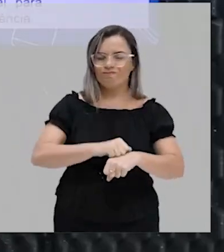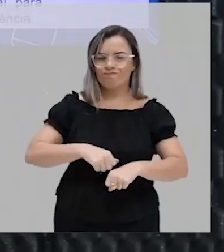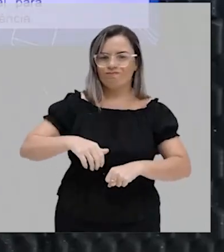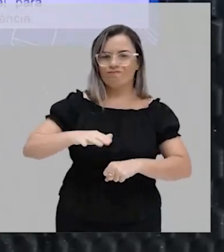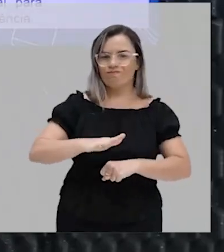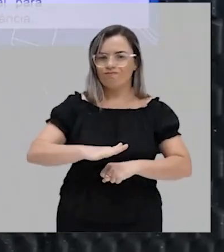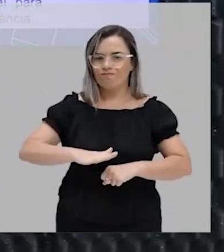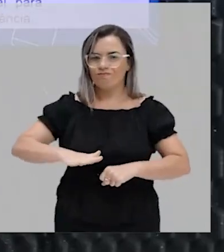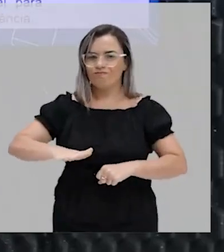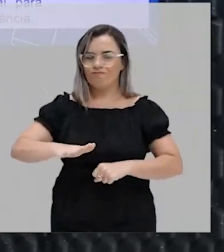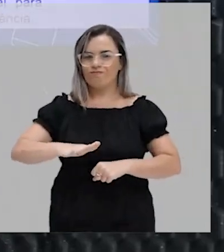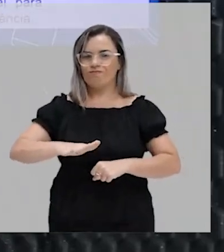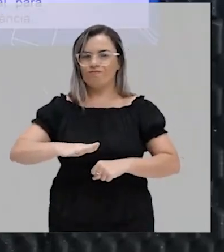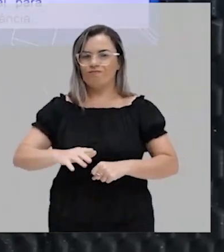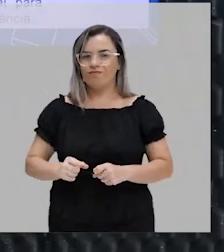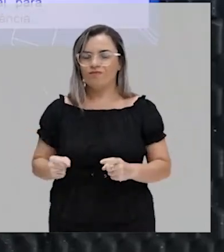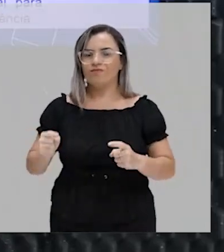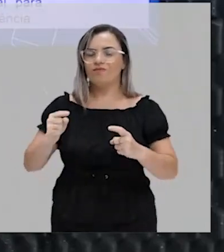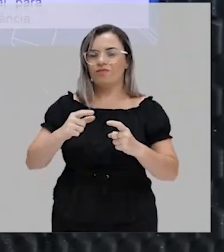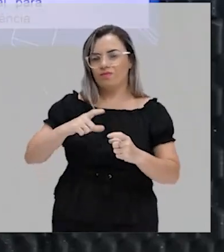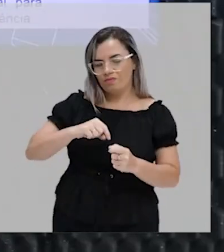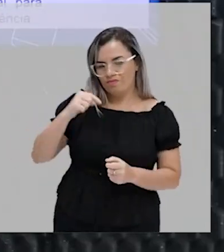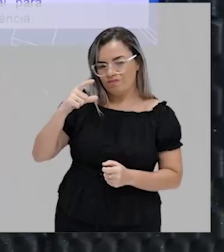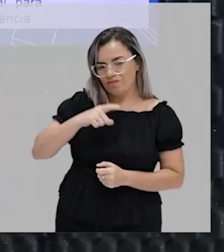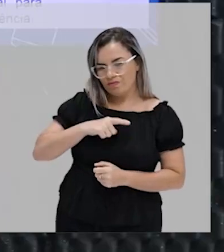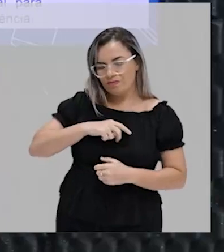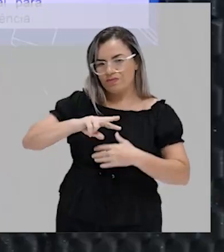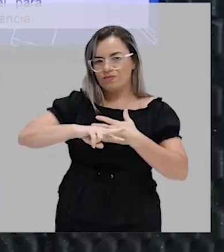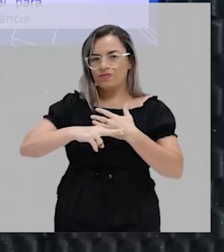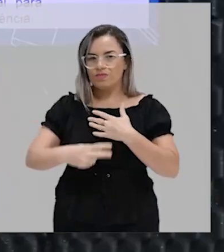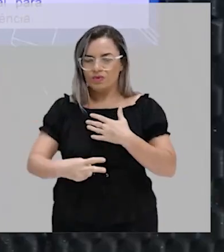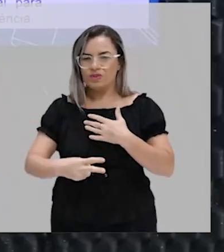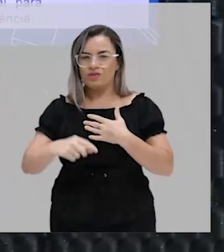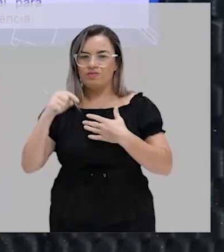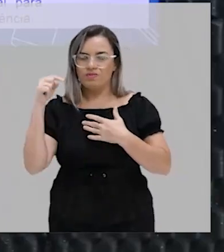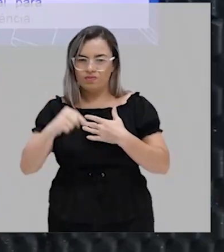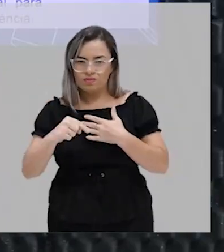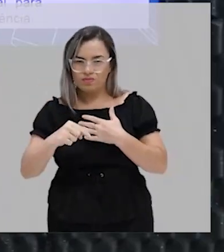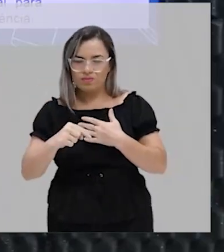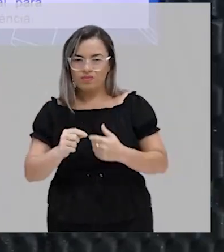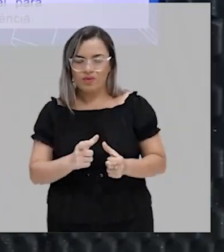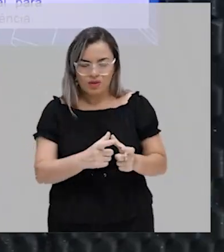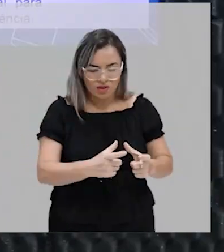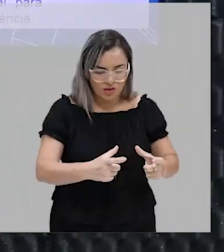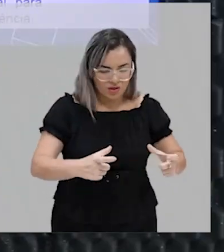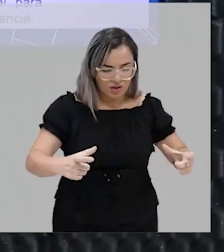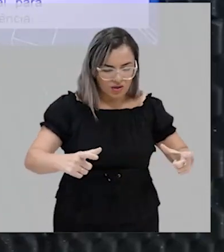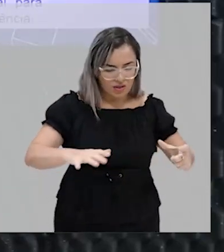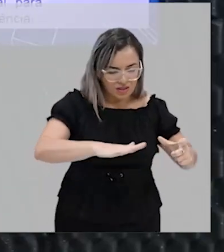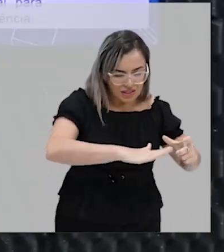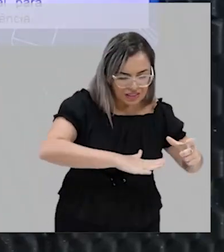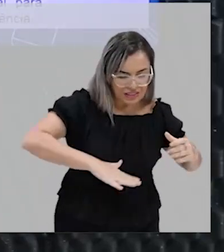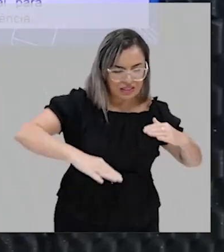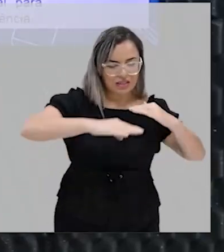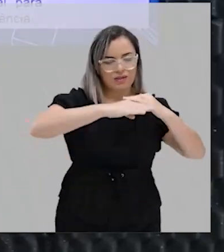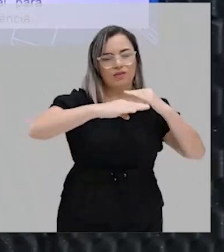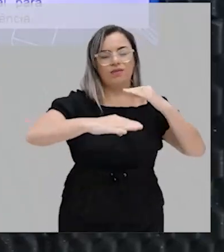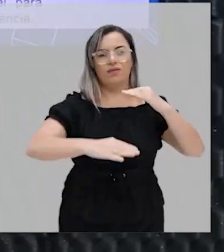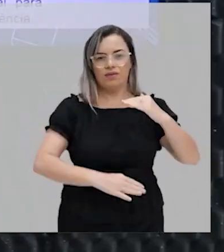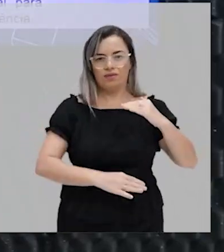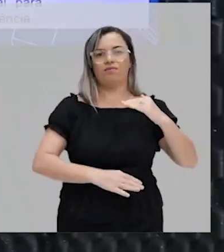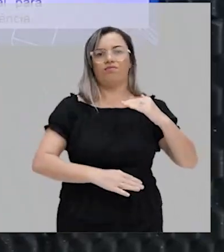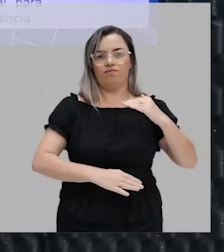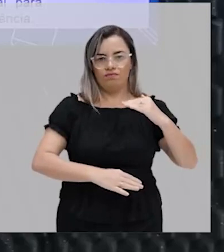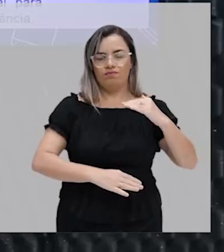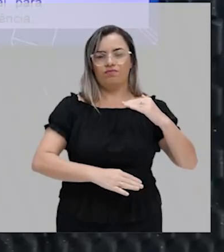manifestar, tu não pode esquecer disso. A violência ela vai se manifestar de forma mais intensa nas áreas mais desiguais, né? Então quando a gente fala